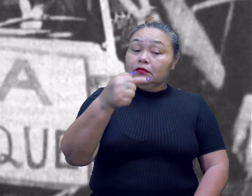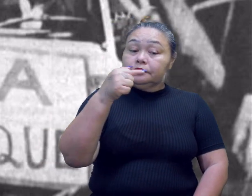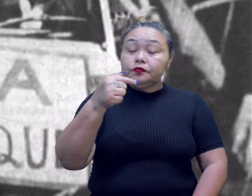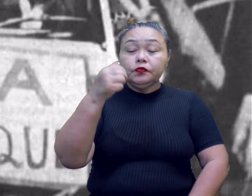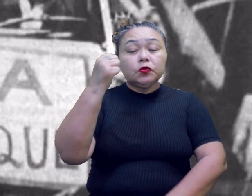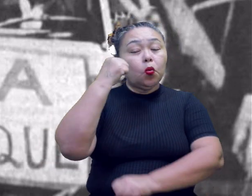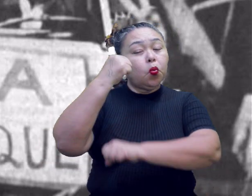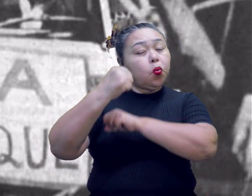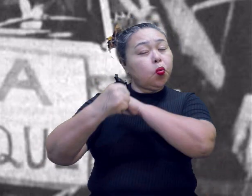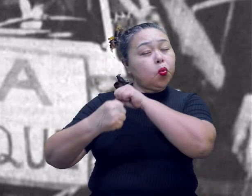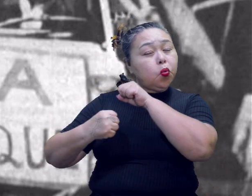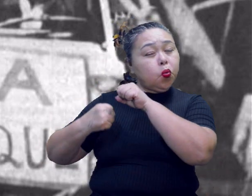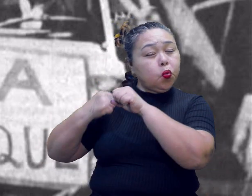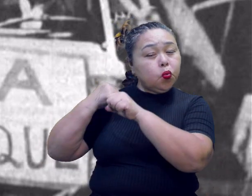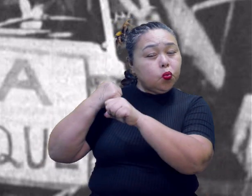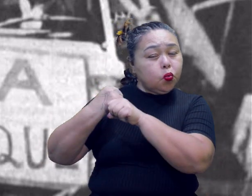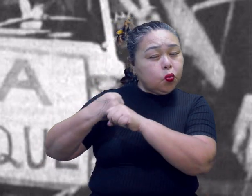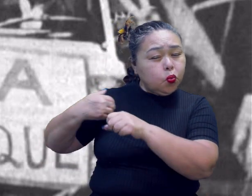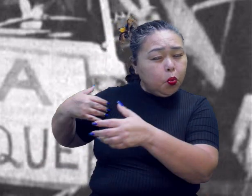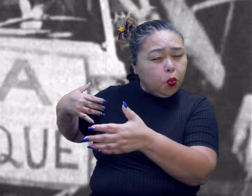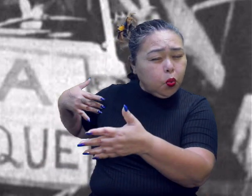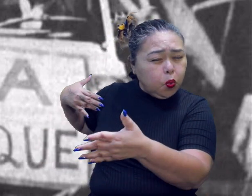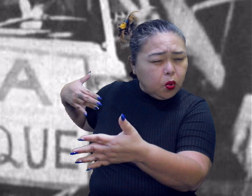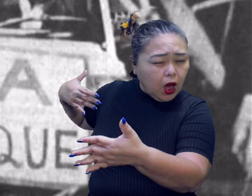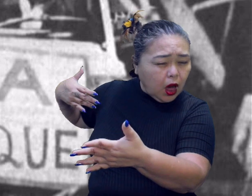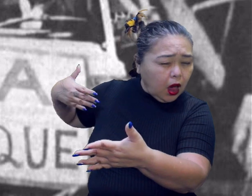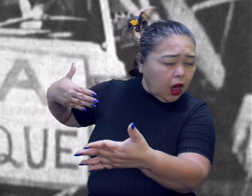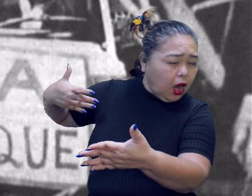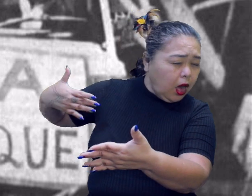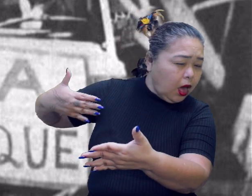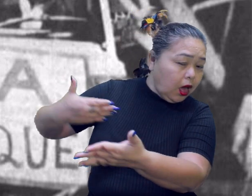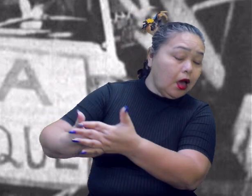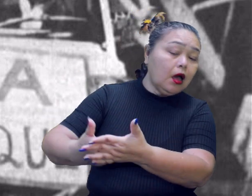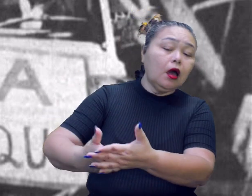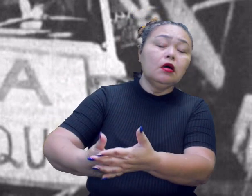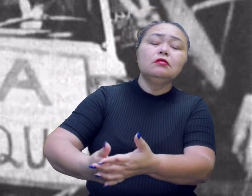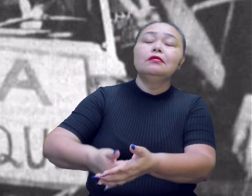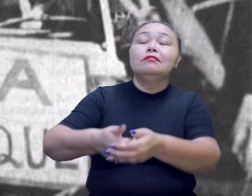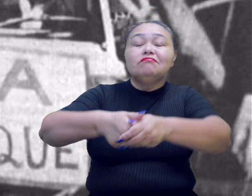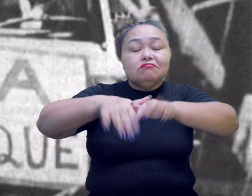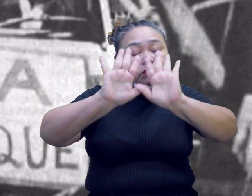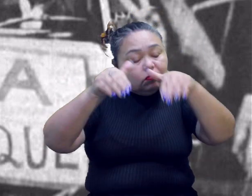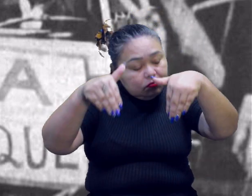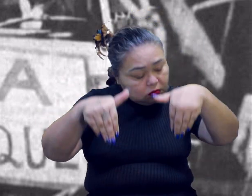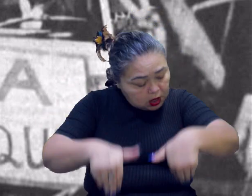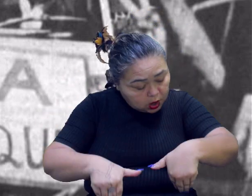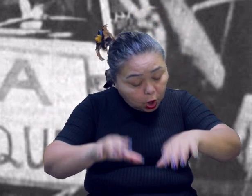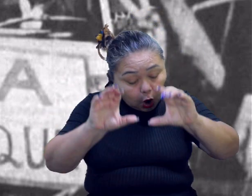477 anos, gente. Moçambique foi colônia de Portugal.